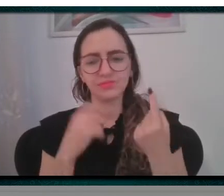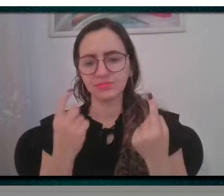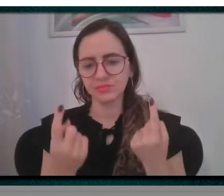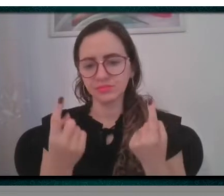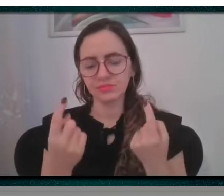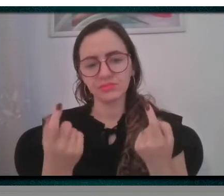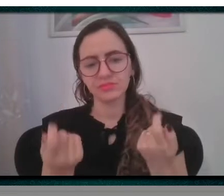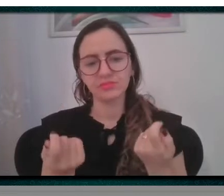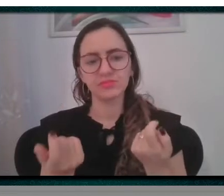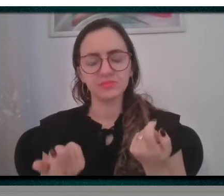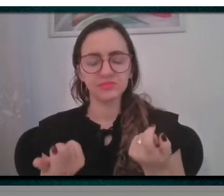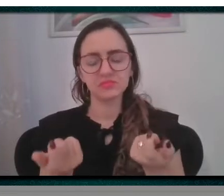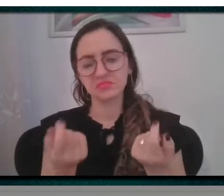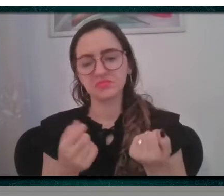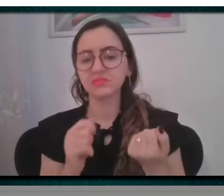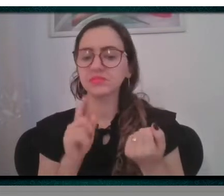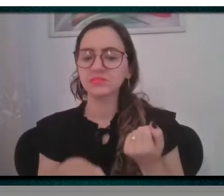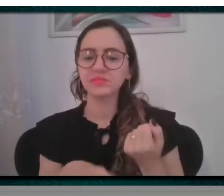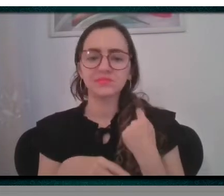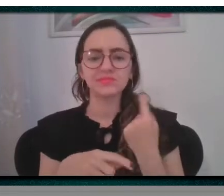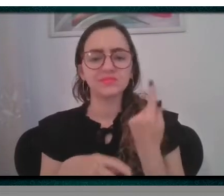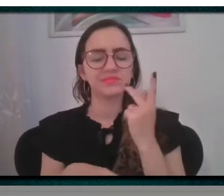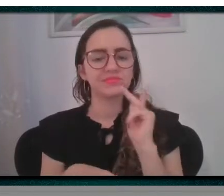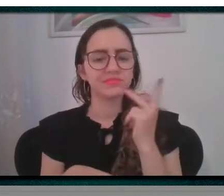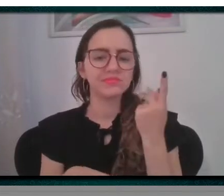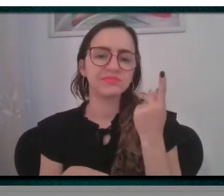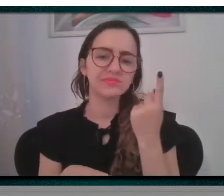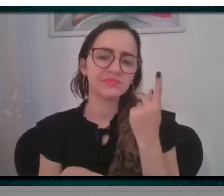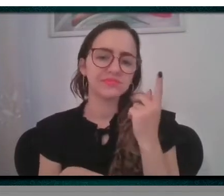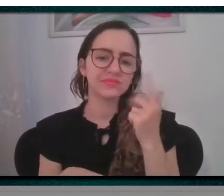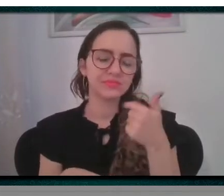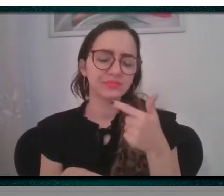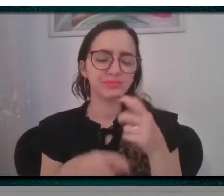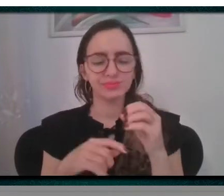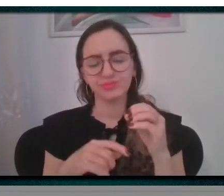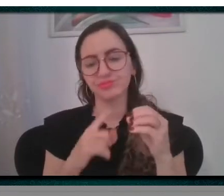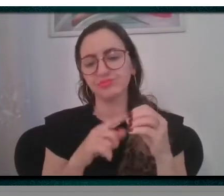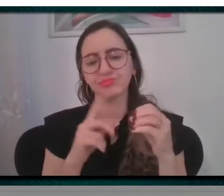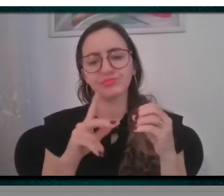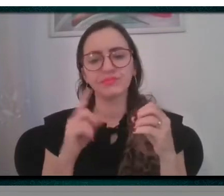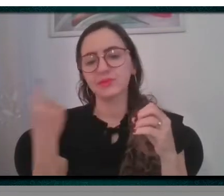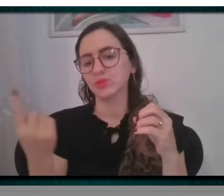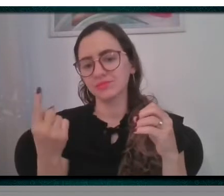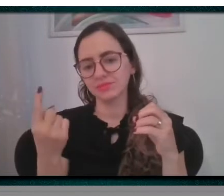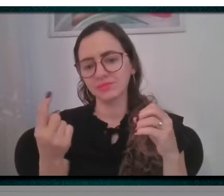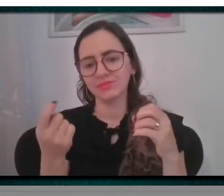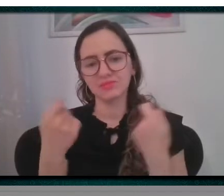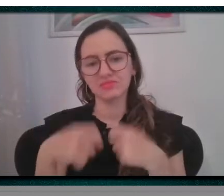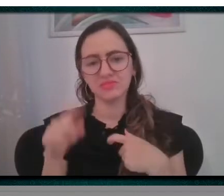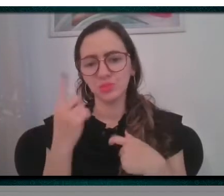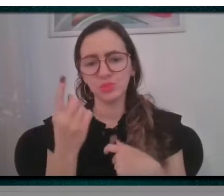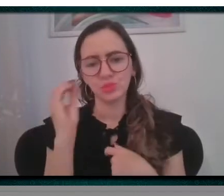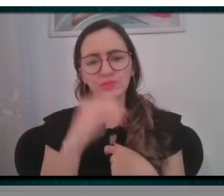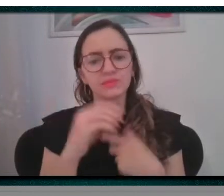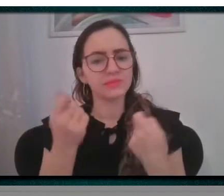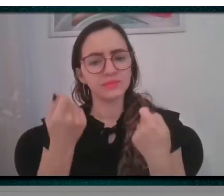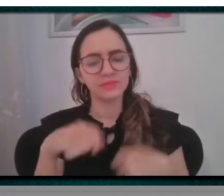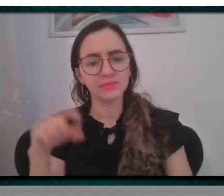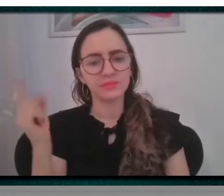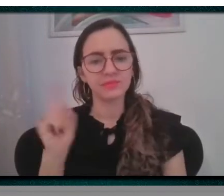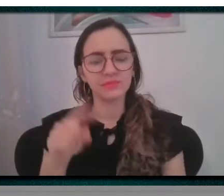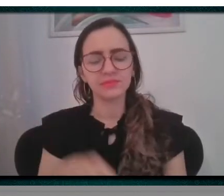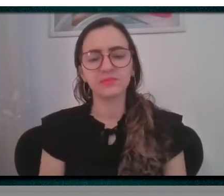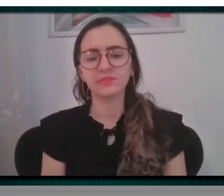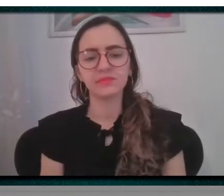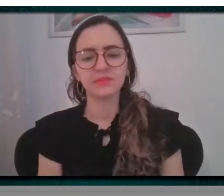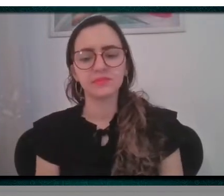H2O, daria 1. Então, ficaria HA vezes 1. Então, resumidamente, essa é a nossa equação de ionização do ácido,